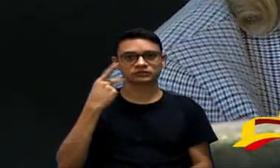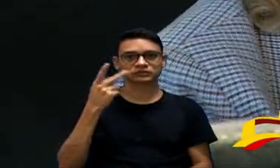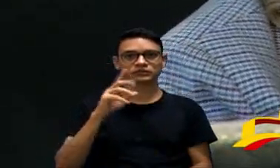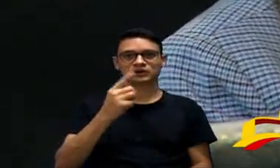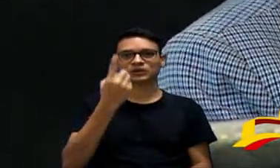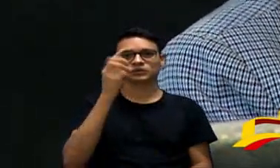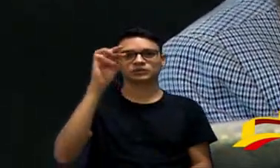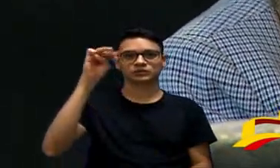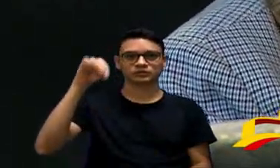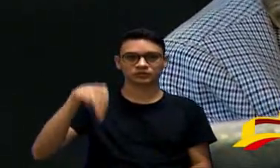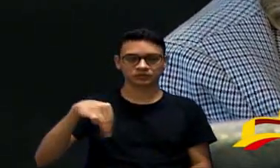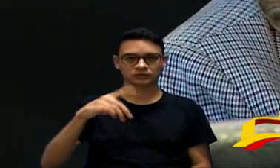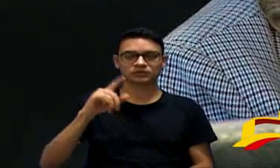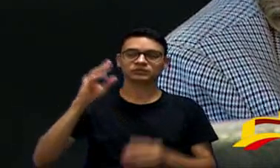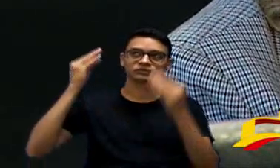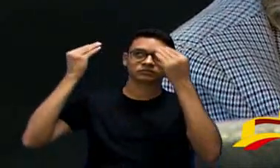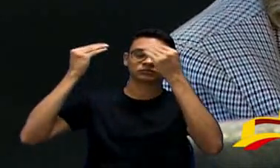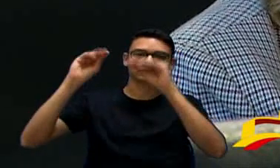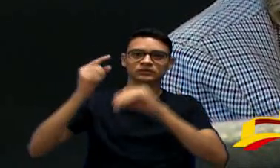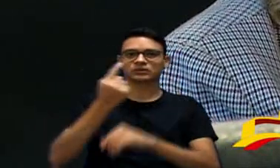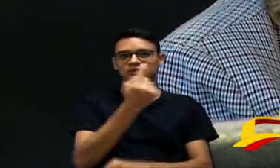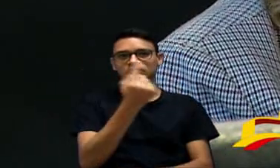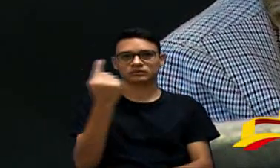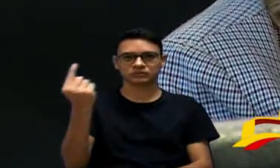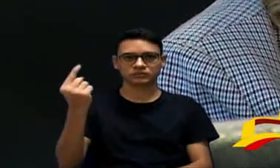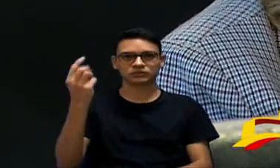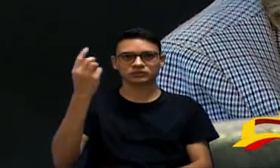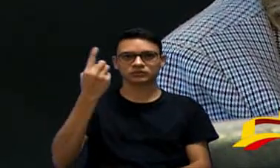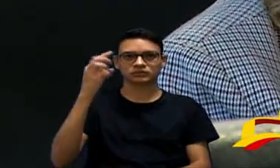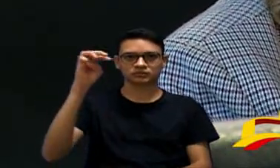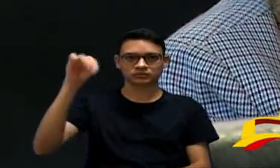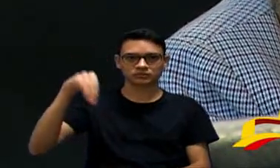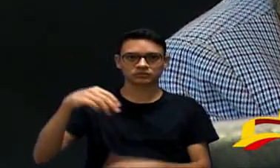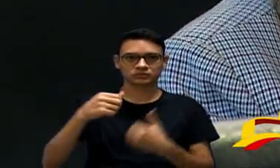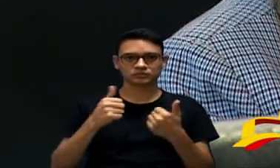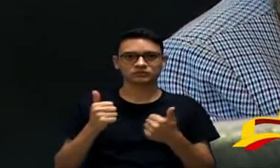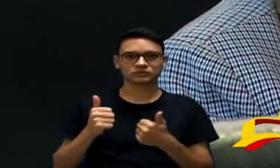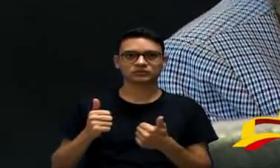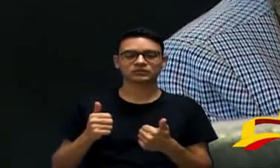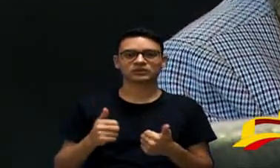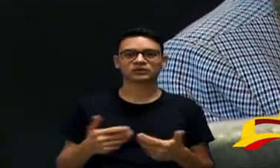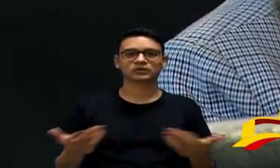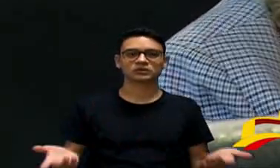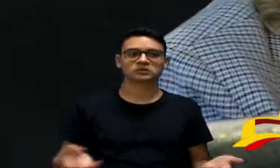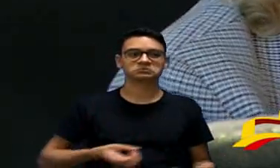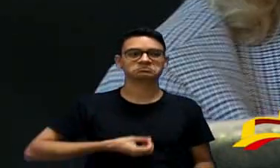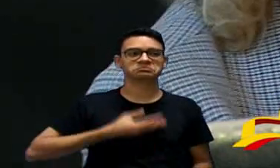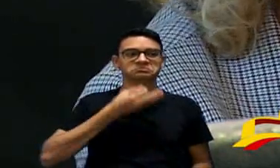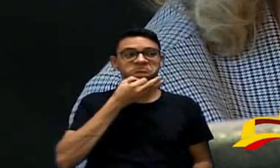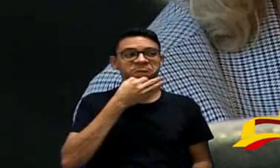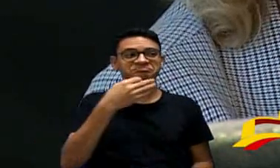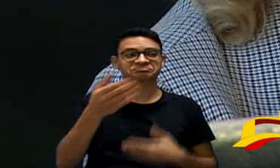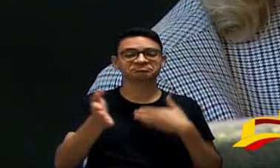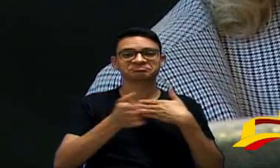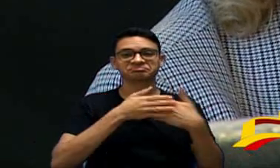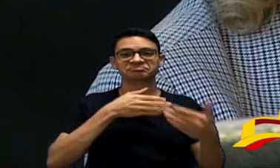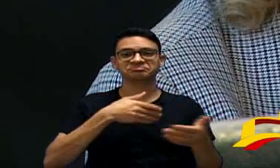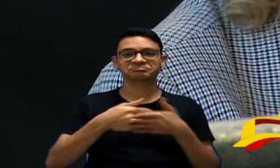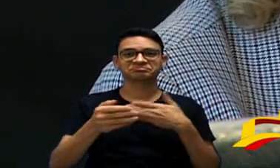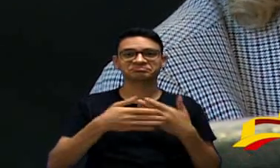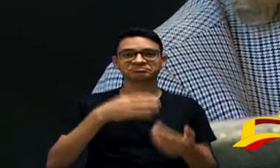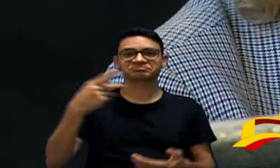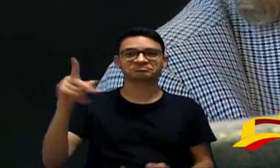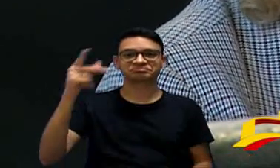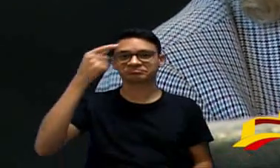é um minuto, então vamos colocar um minutinho para cada um. Além das moções sem serventia nenhuma do